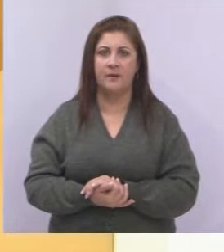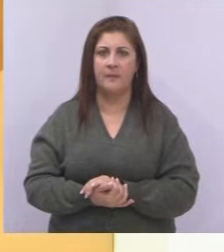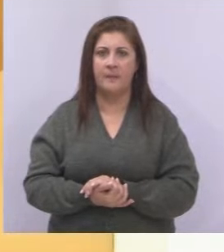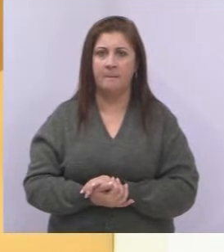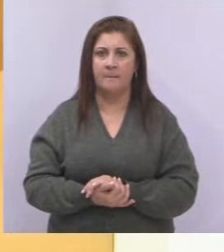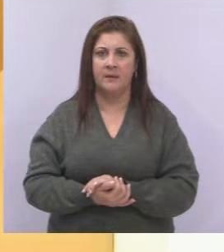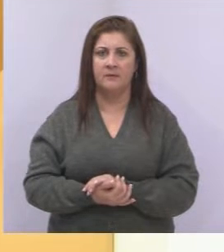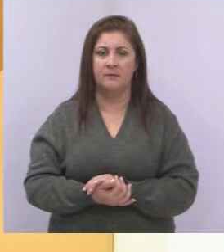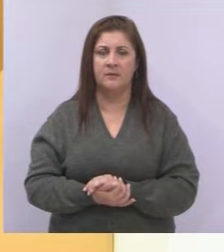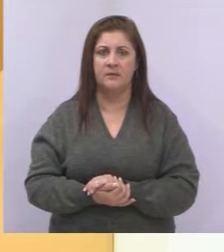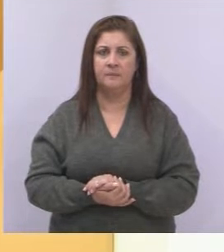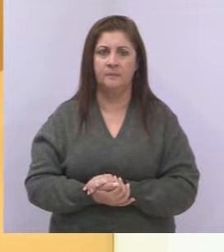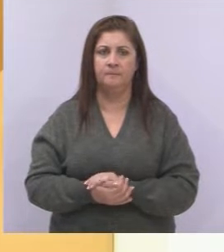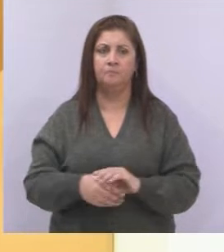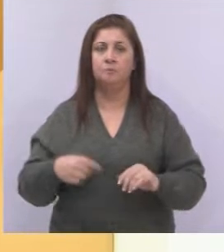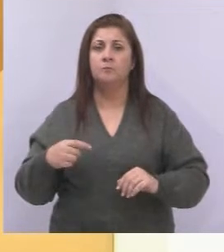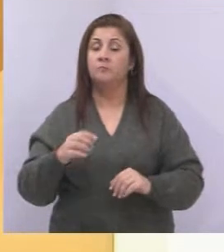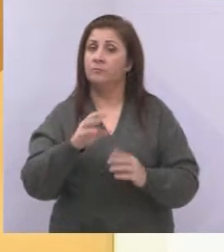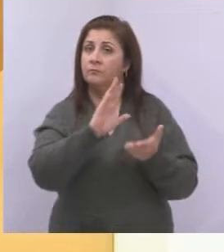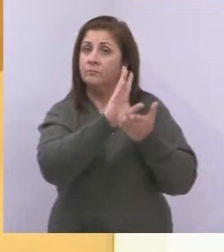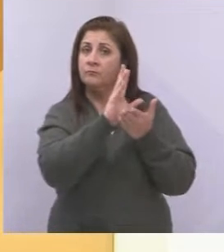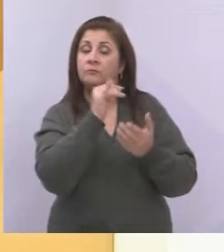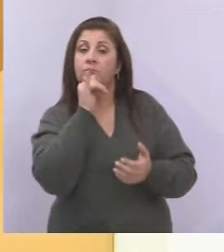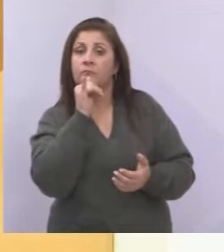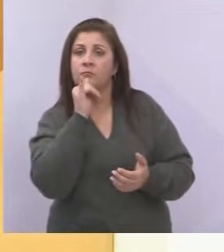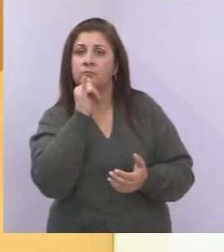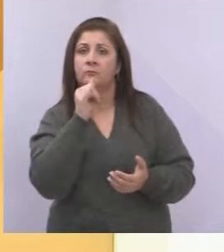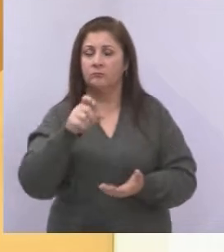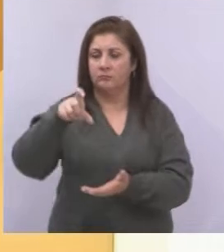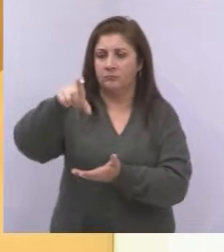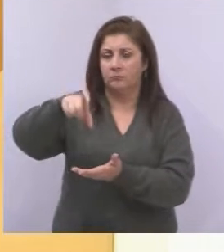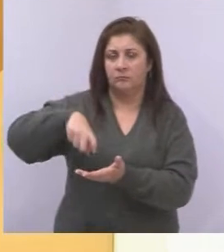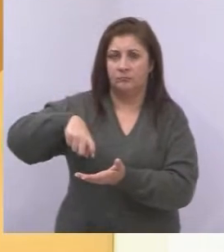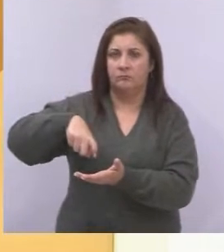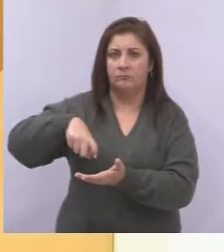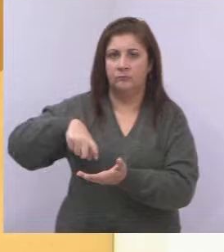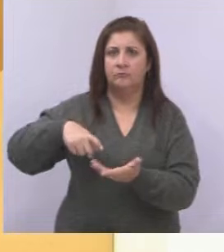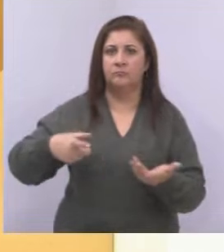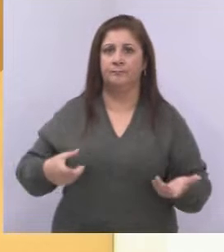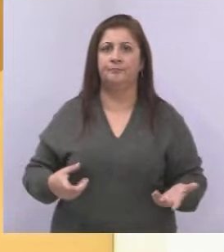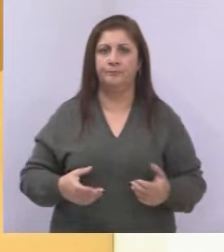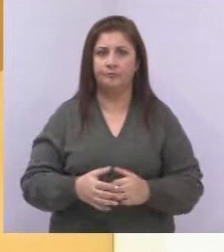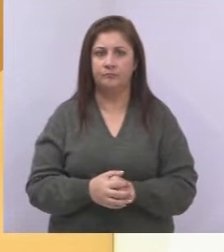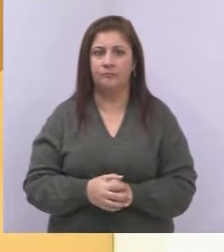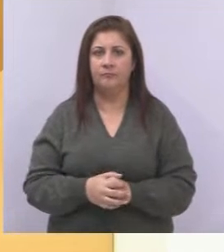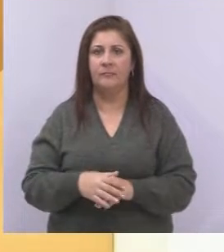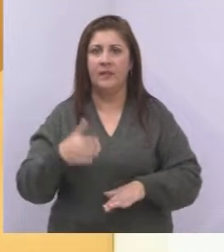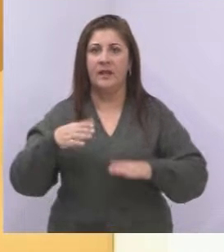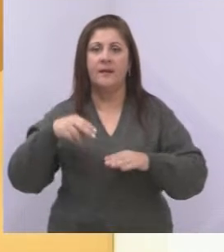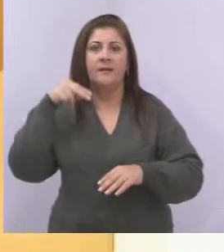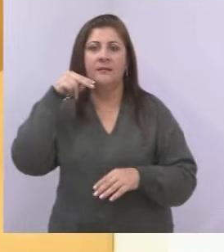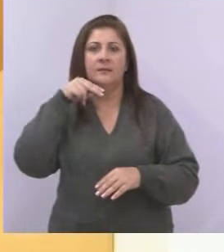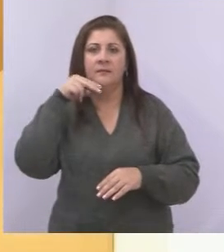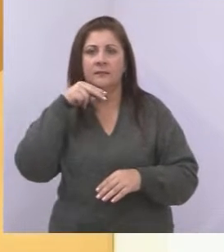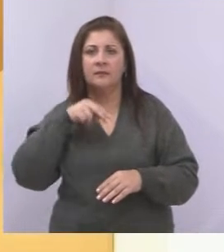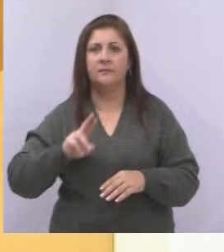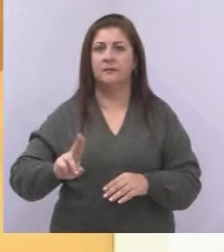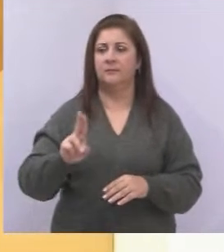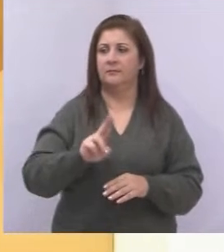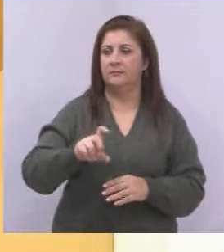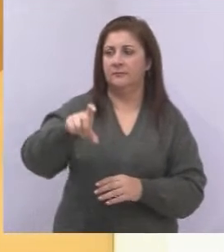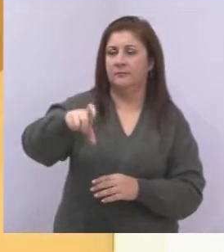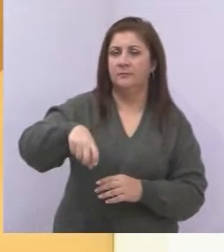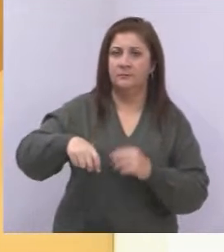idoso. Um exemplo é o cartão de crédito, que o neto usa o cartão de